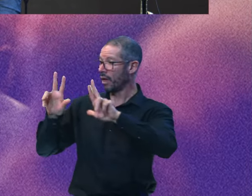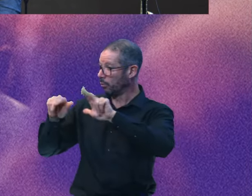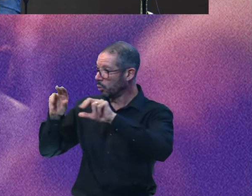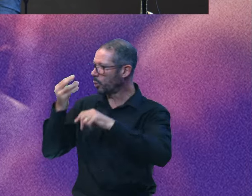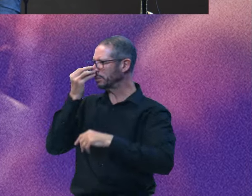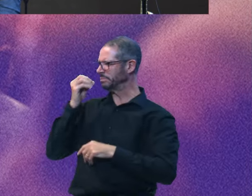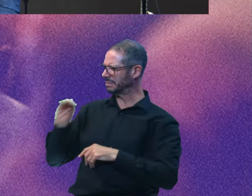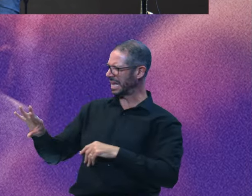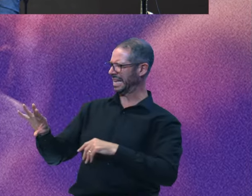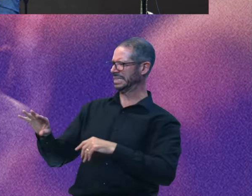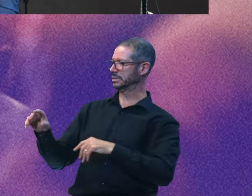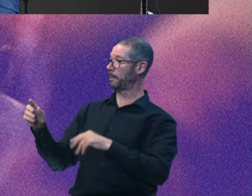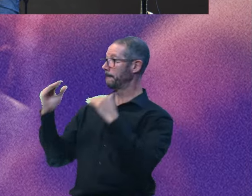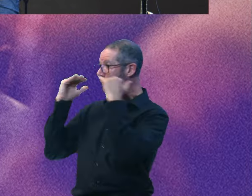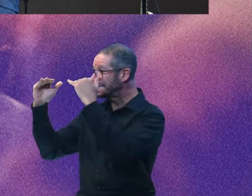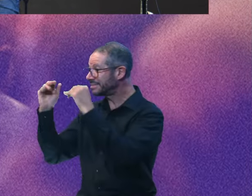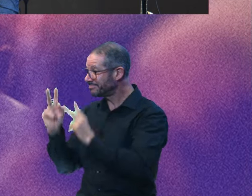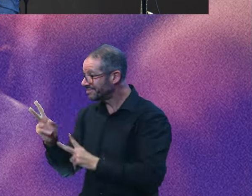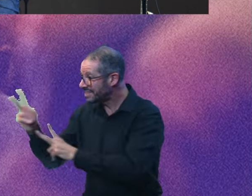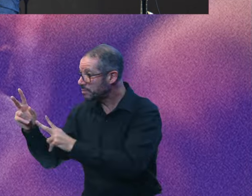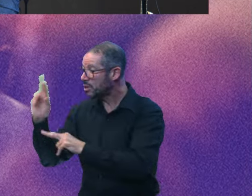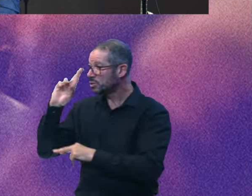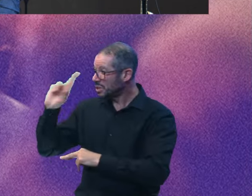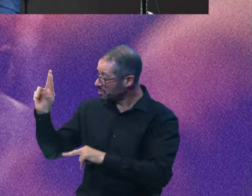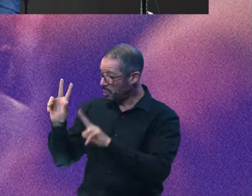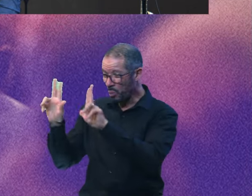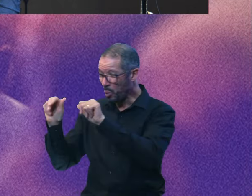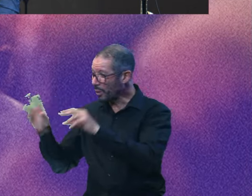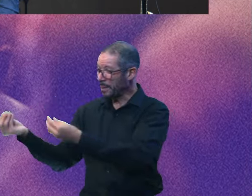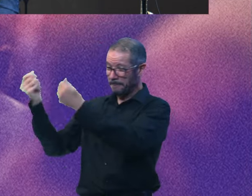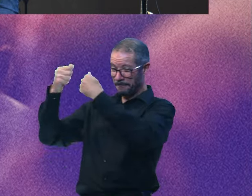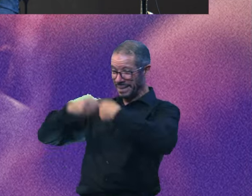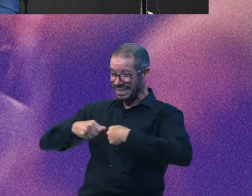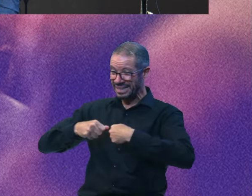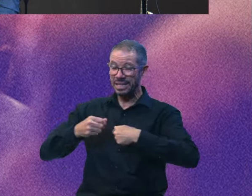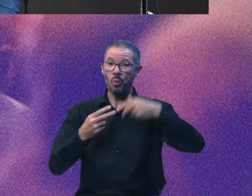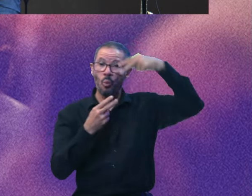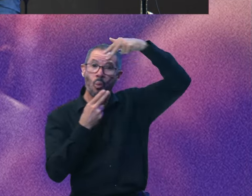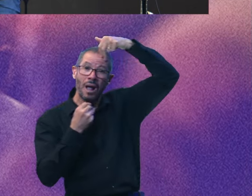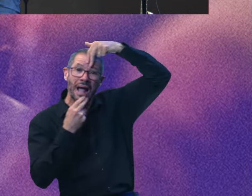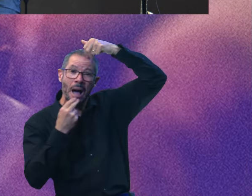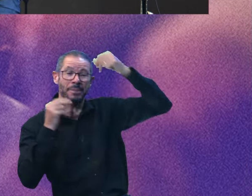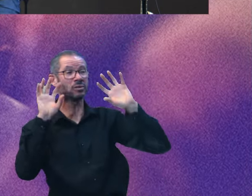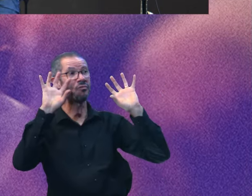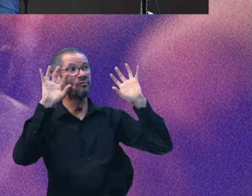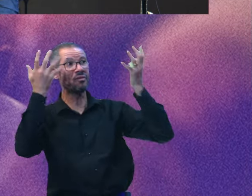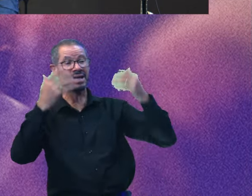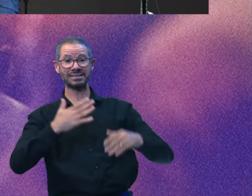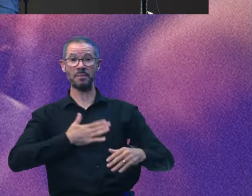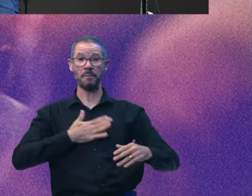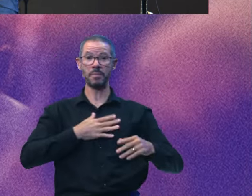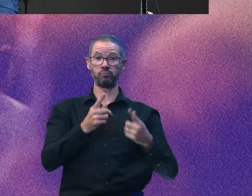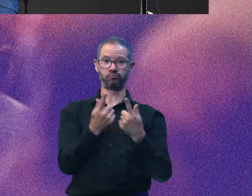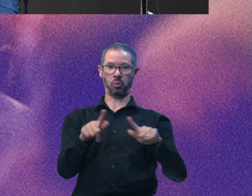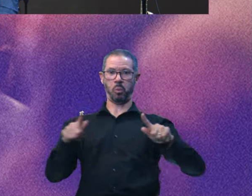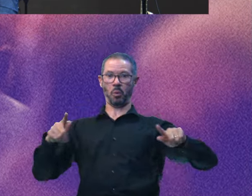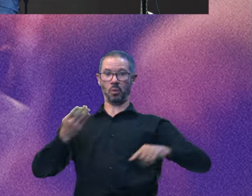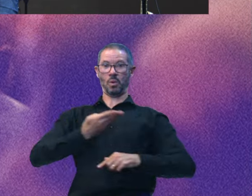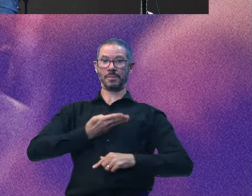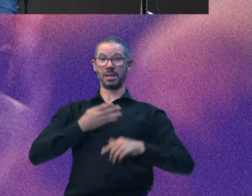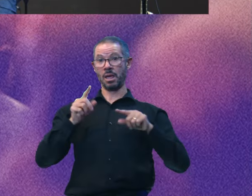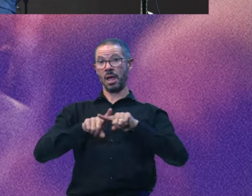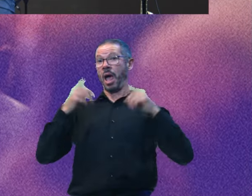me recusei a obedecer às suas ordens, e o Senhor nunca me deu nem mesmo um cabrito para eu festejar com os meus amigos. Mas